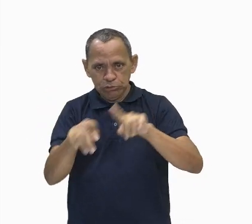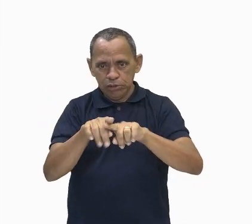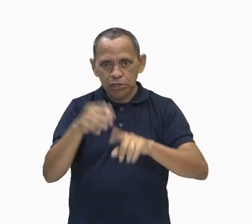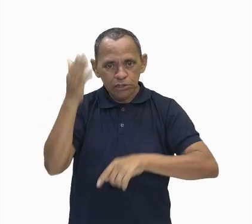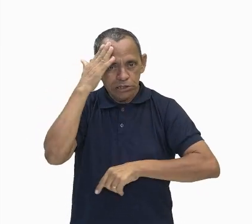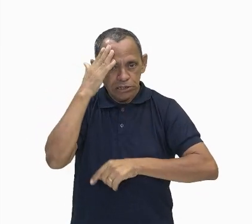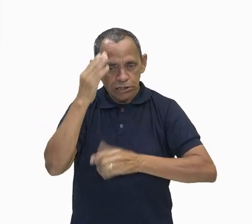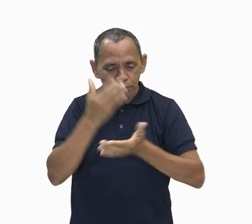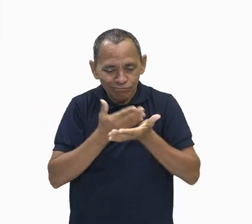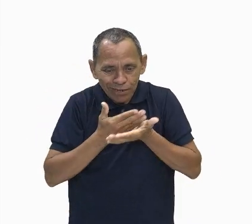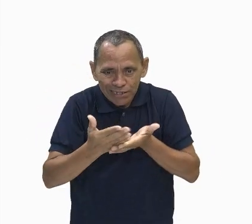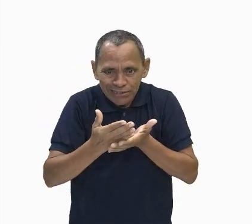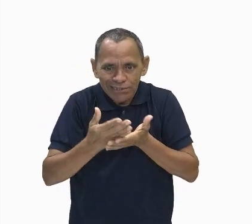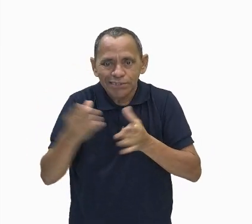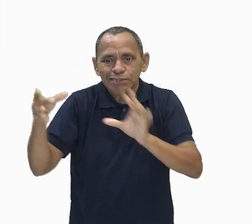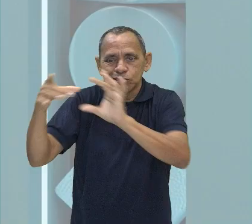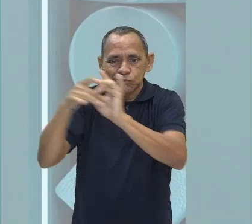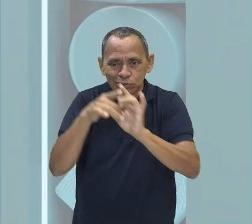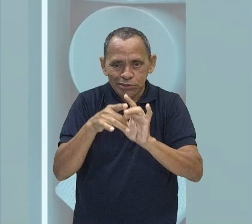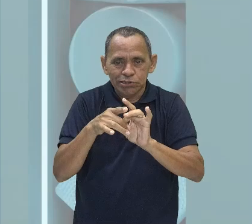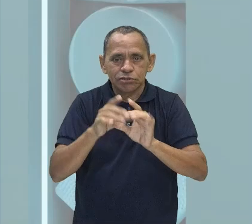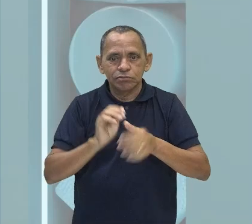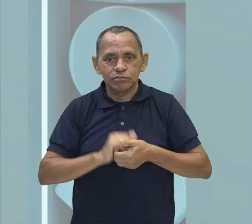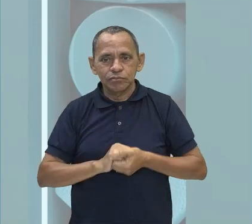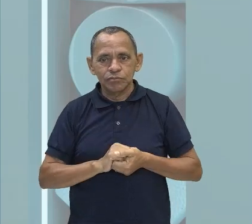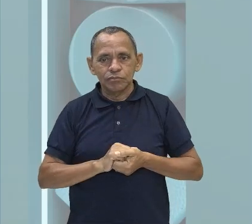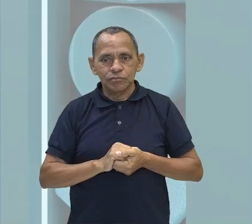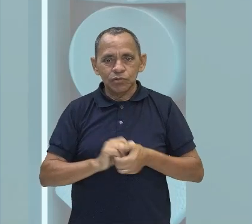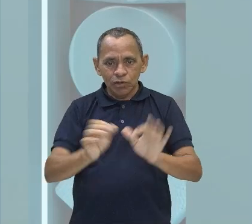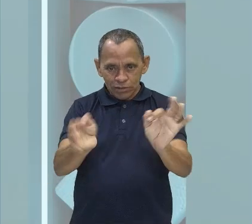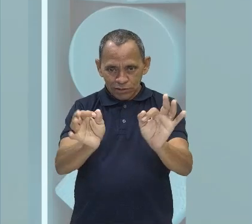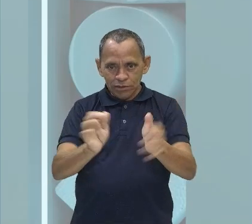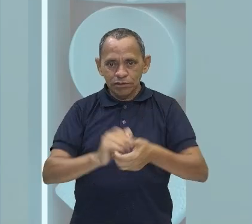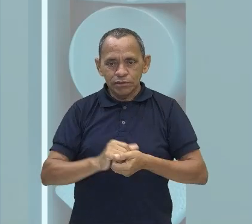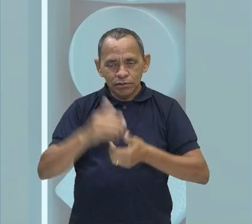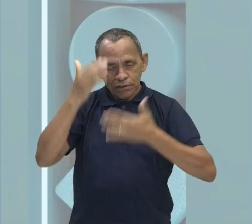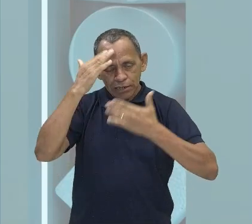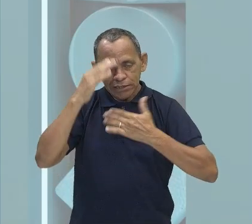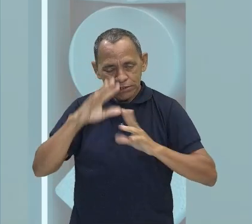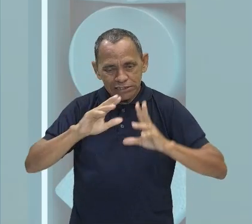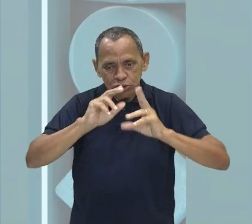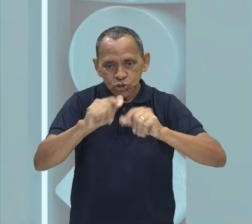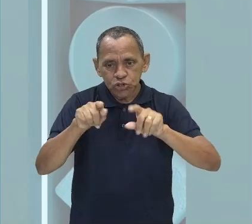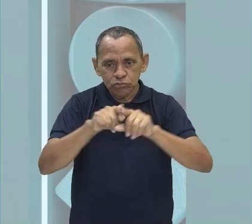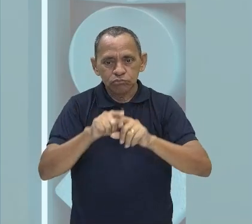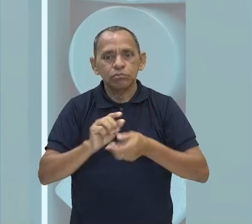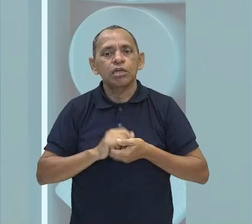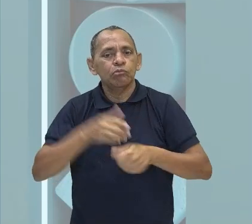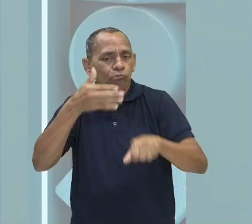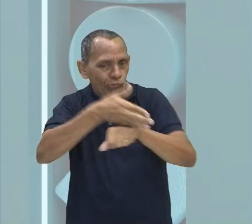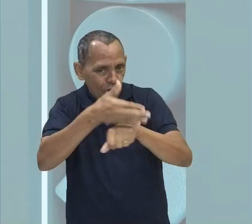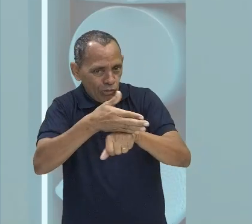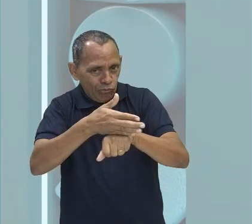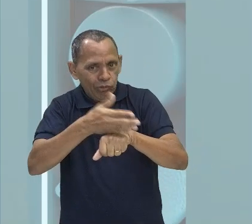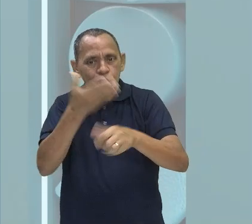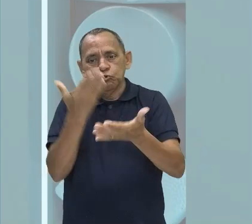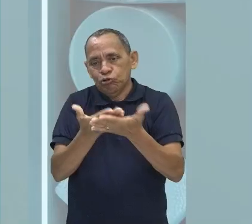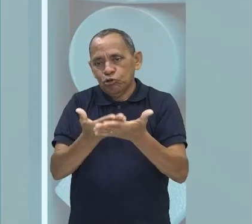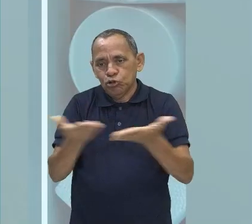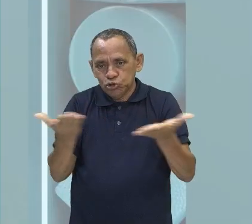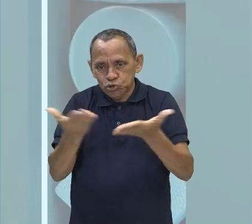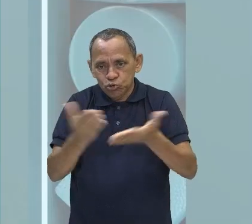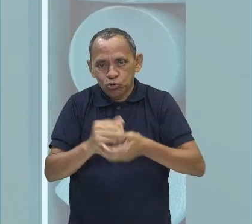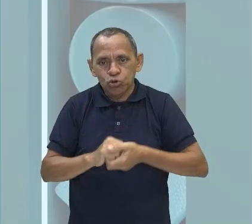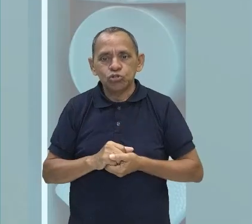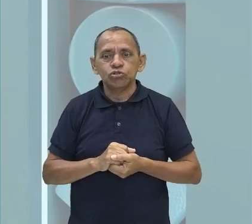contexto que me é dado. Perfeito? Eu agradeço a todos vocês por terem participado da nossa aula.